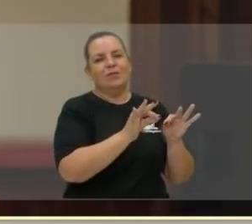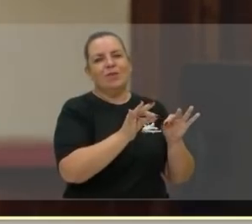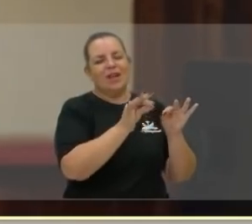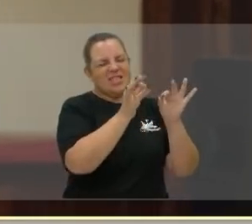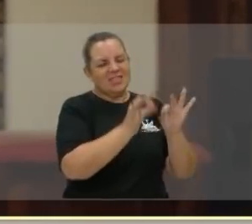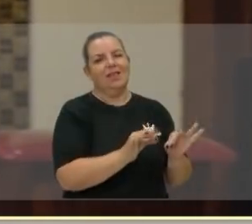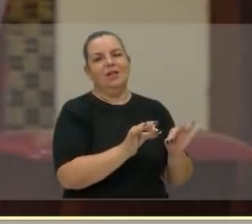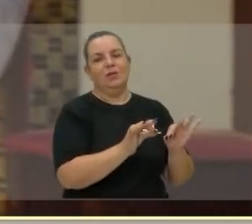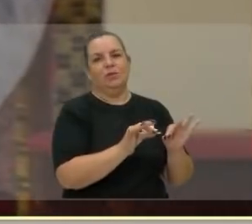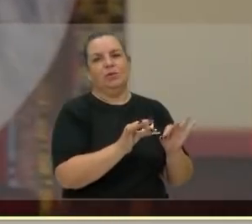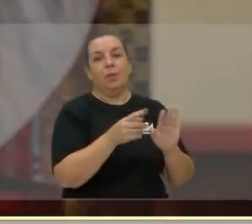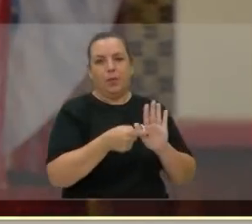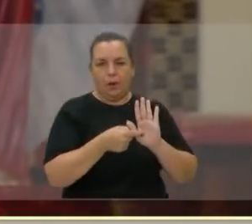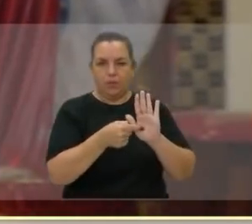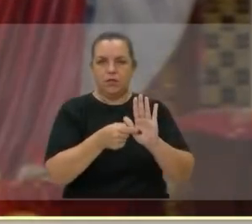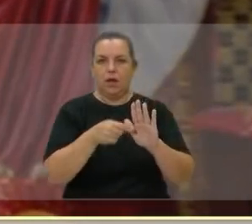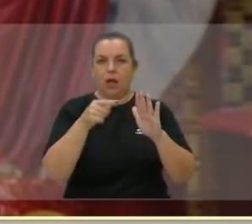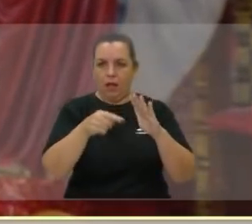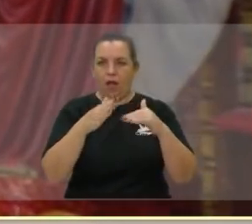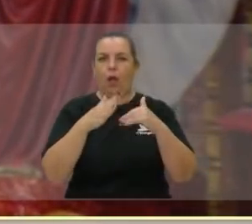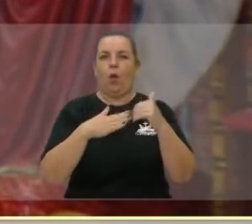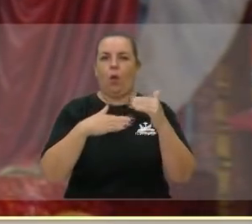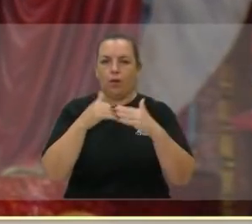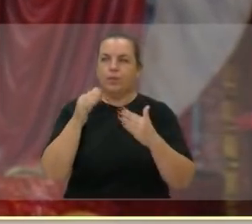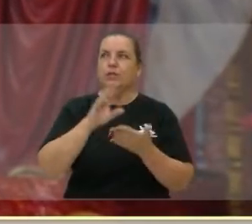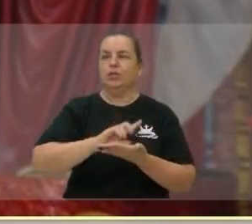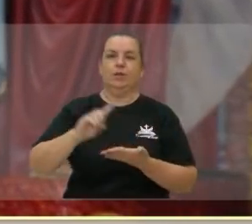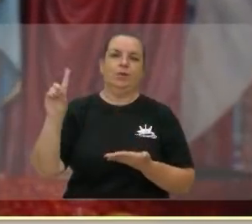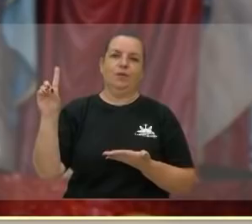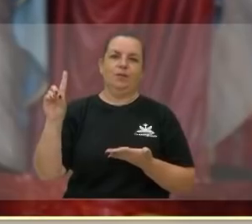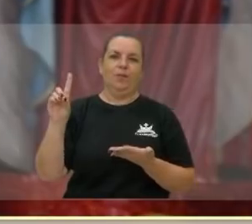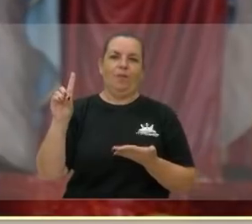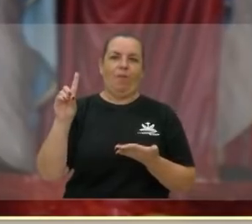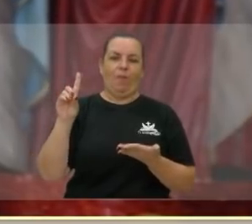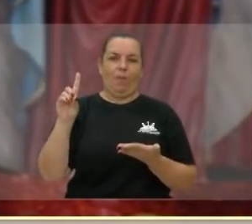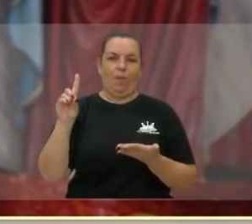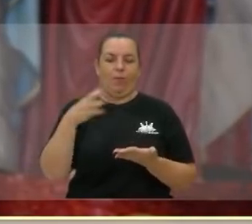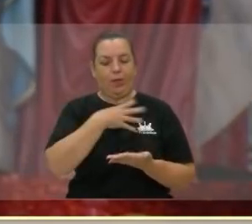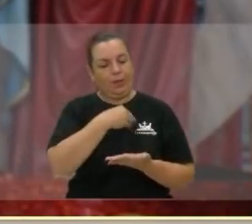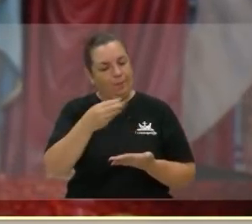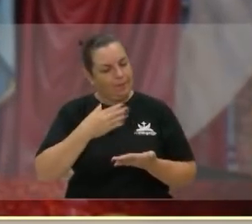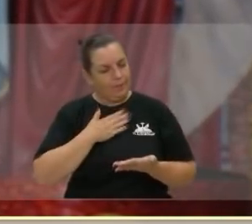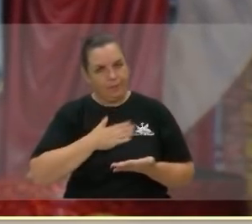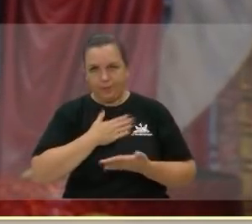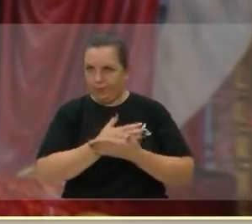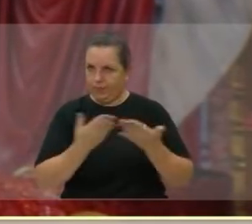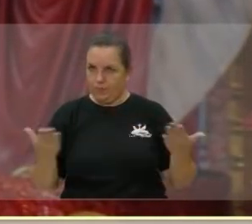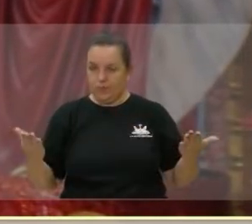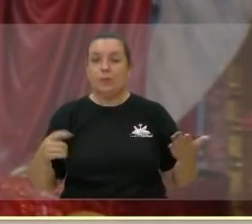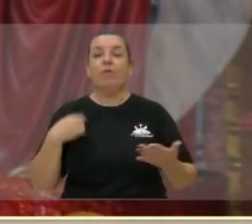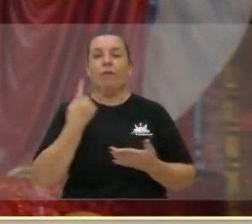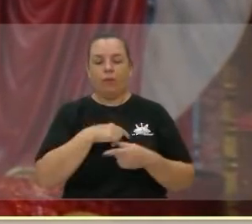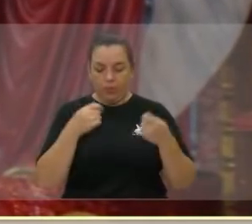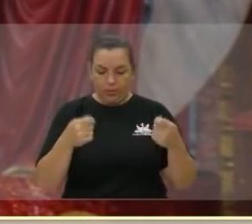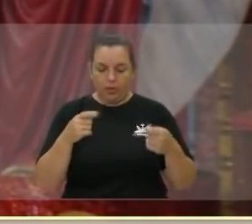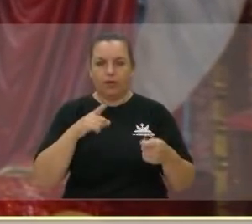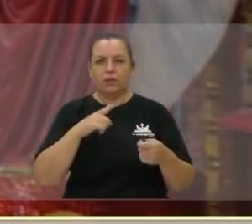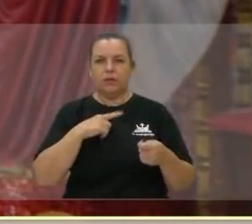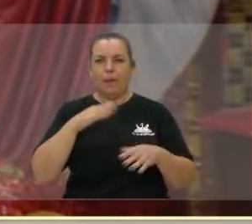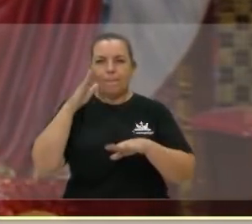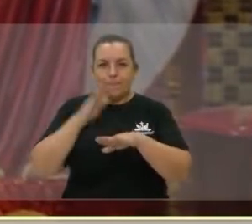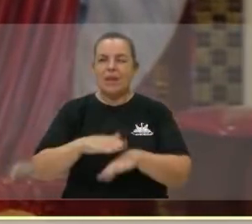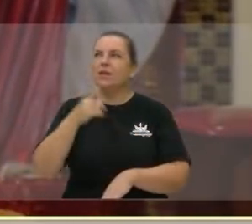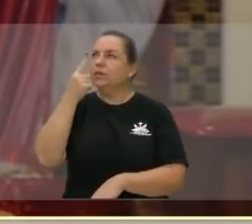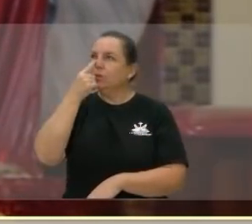exatamente para dizer, é obra de Deus. Filhos, nós temos que ter mais intimidade